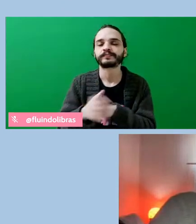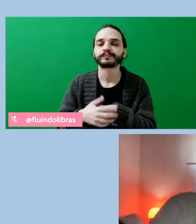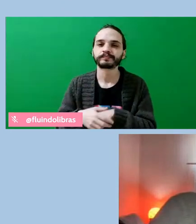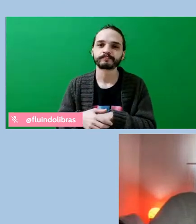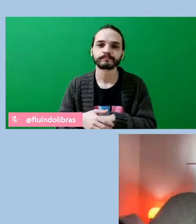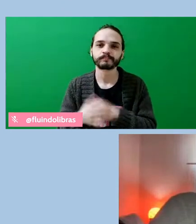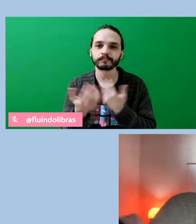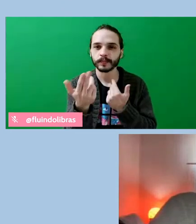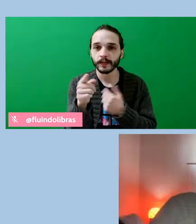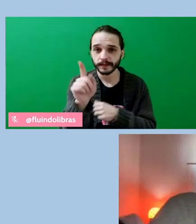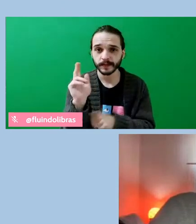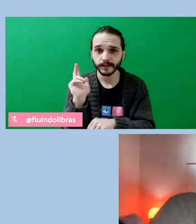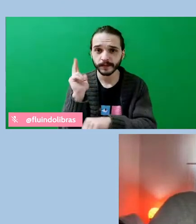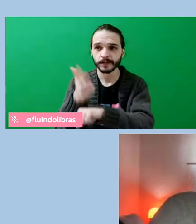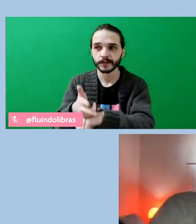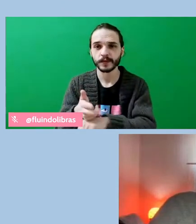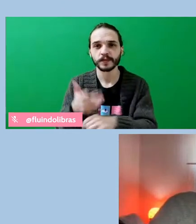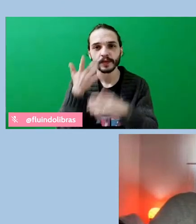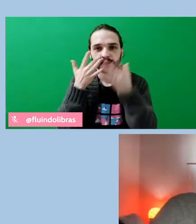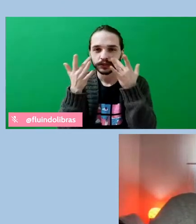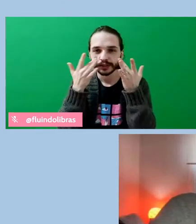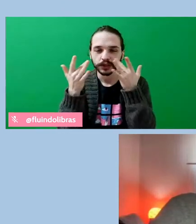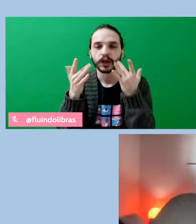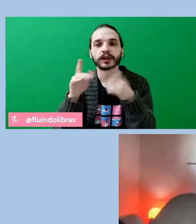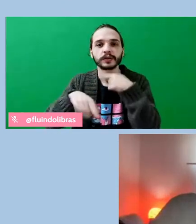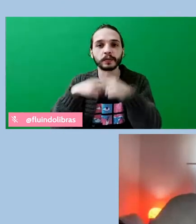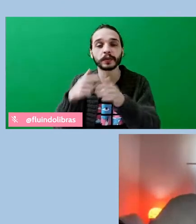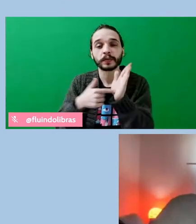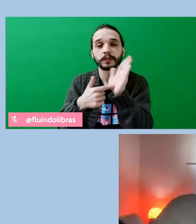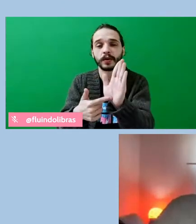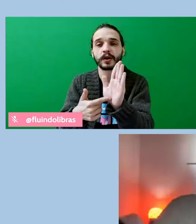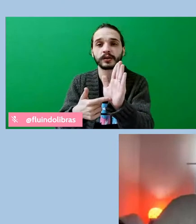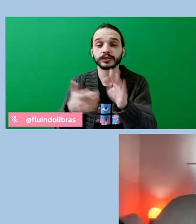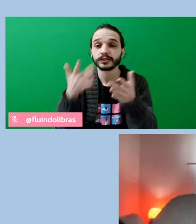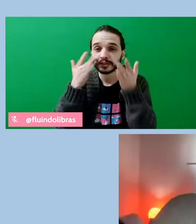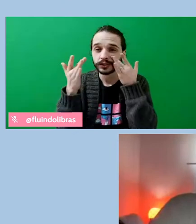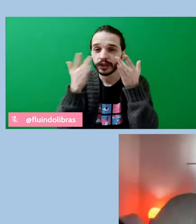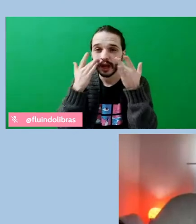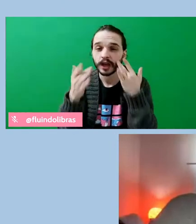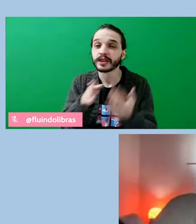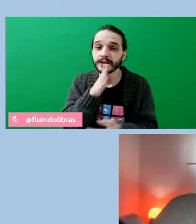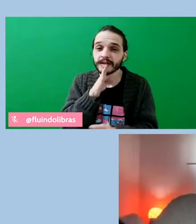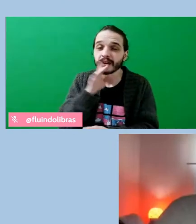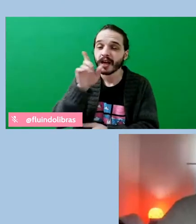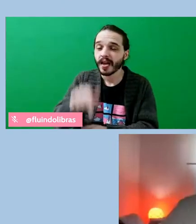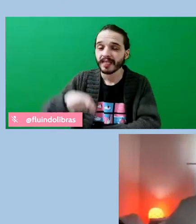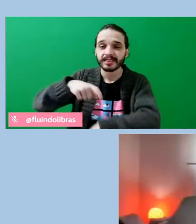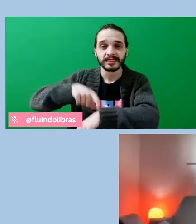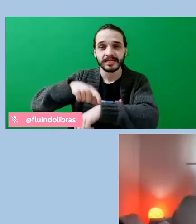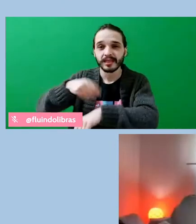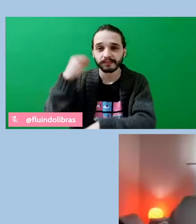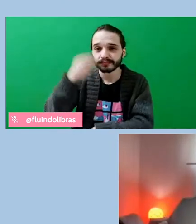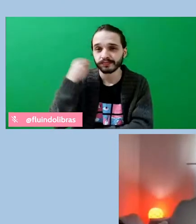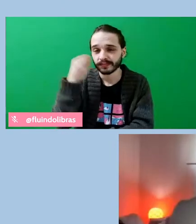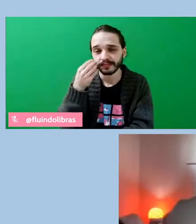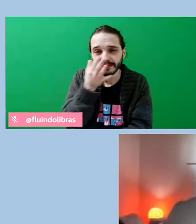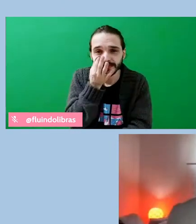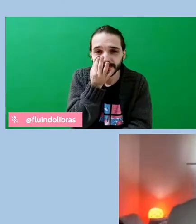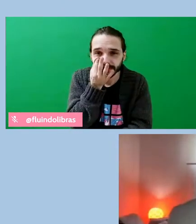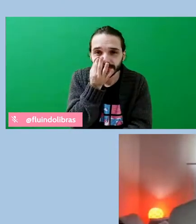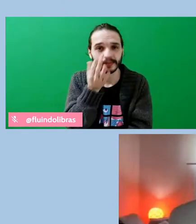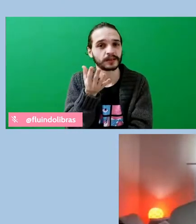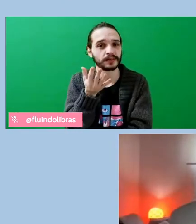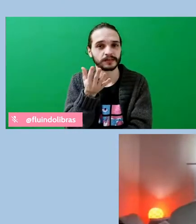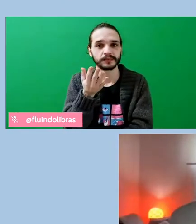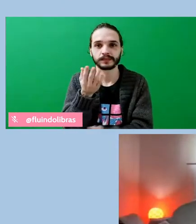você filmar a peça e passar a peça, né? E o teatro, como eu conheço, o teatro é tempo presente, é a experiência presente, né? A gente sabe que uma peça, toda vez que ela